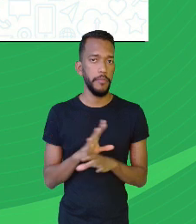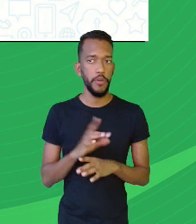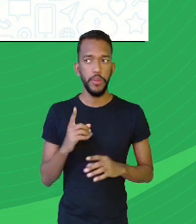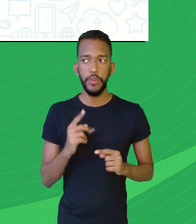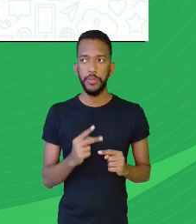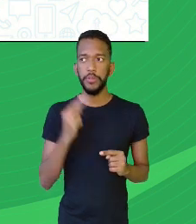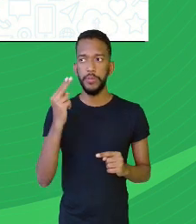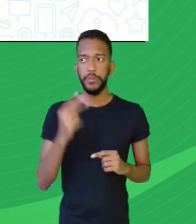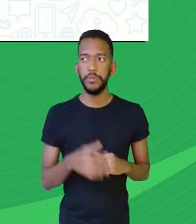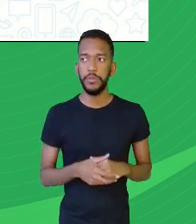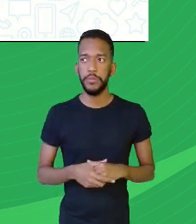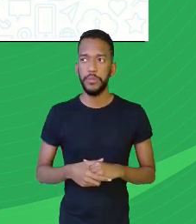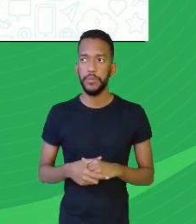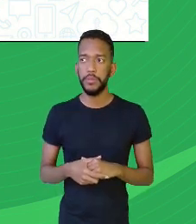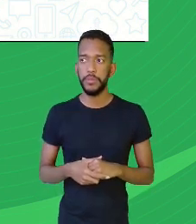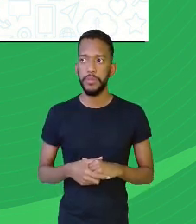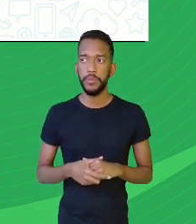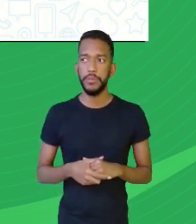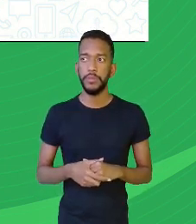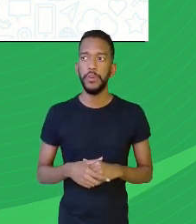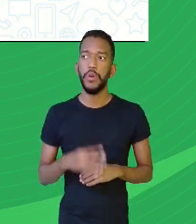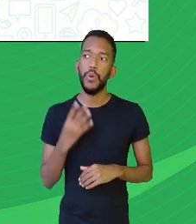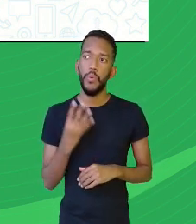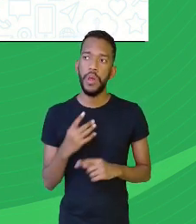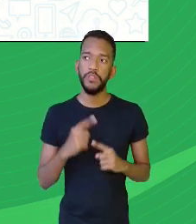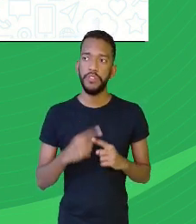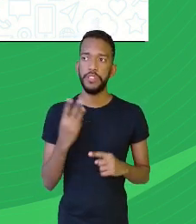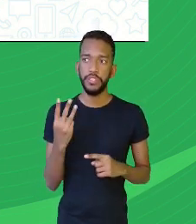unidade, certo? 4 vezes 3,